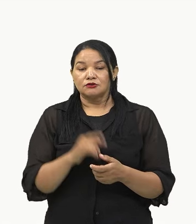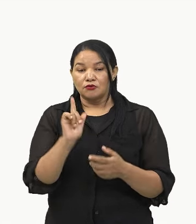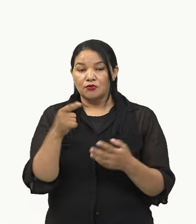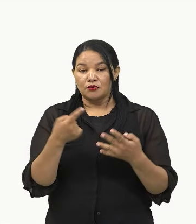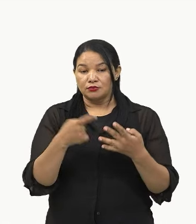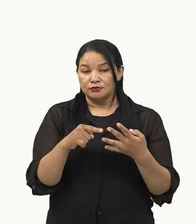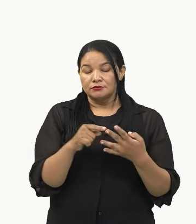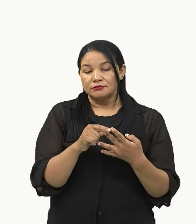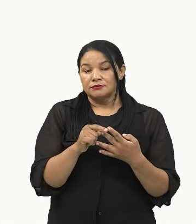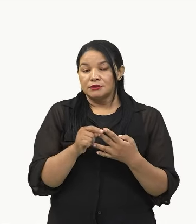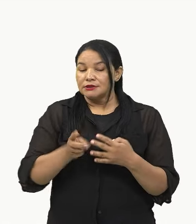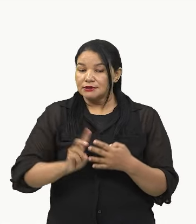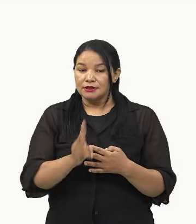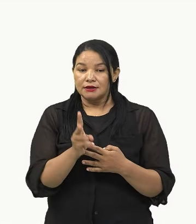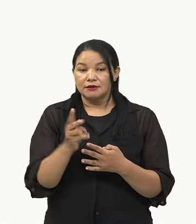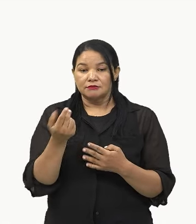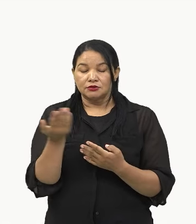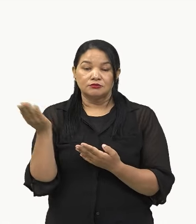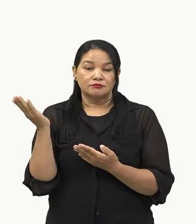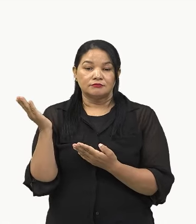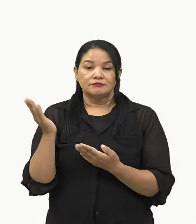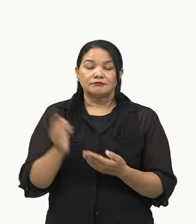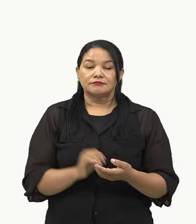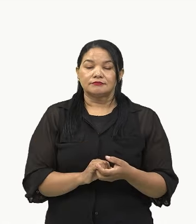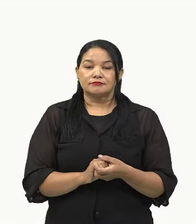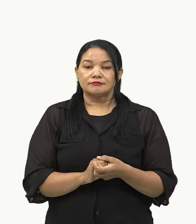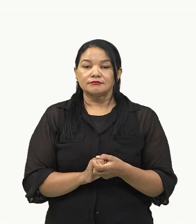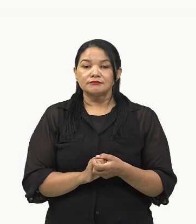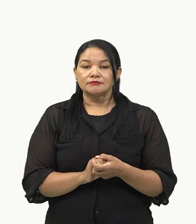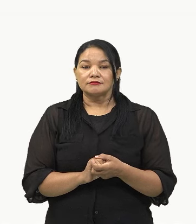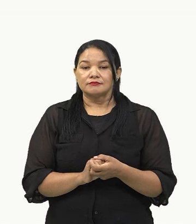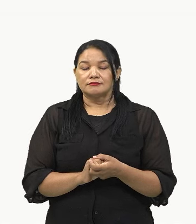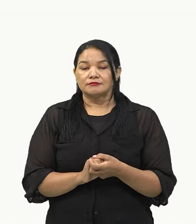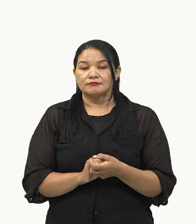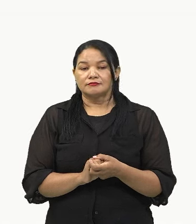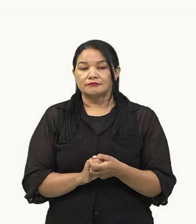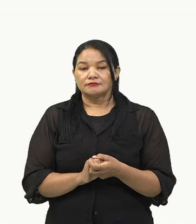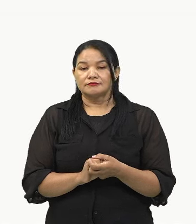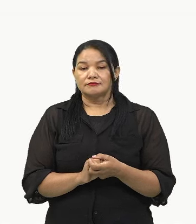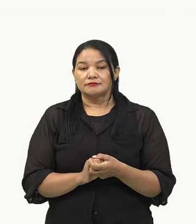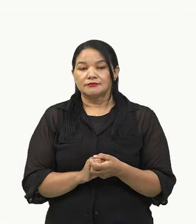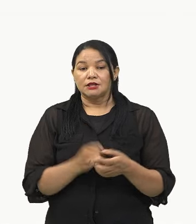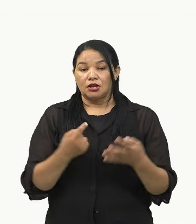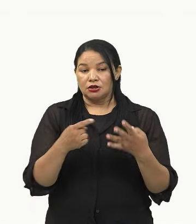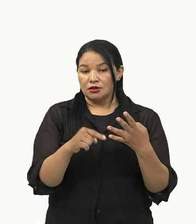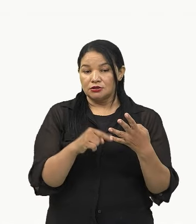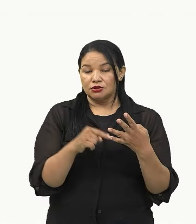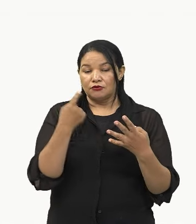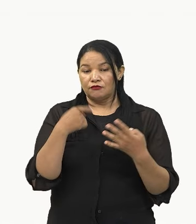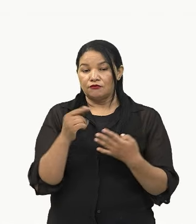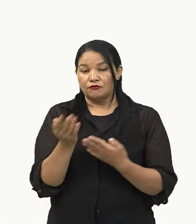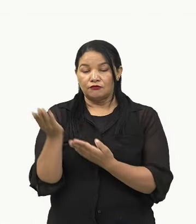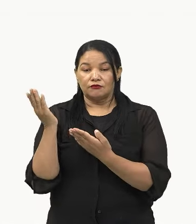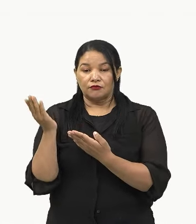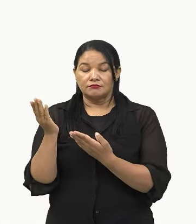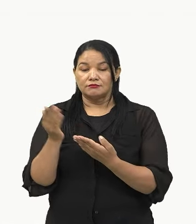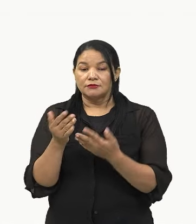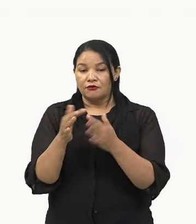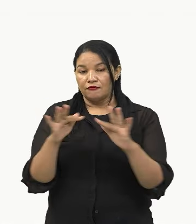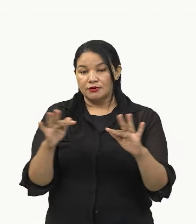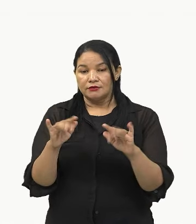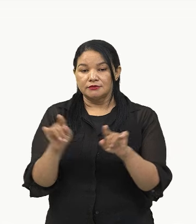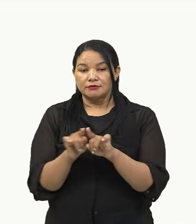nunca hemos comprado algo tão caro. Todavía não, aún não, que quer dizer ainda